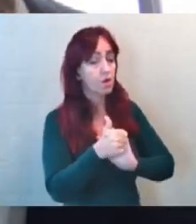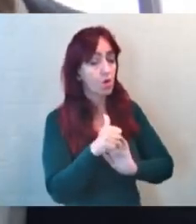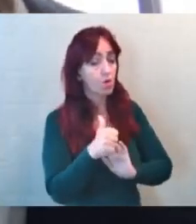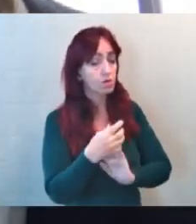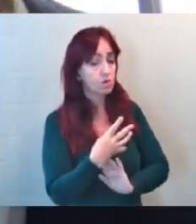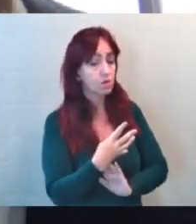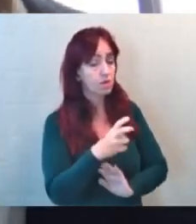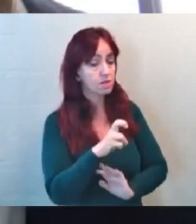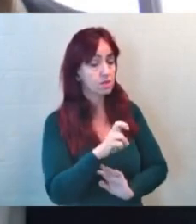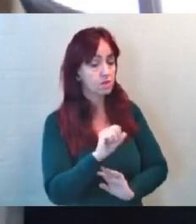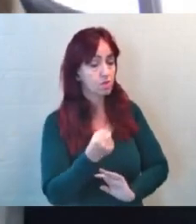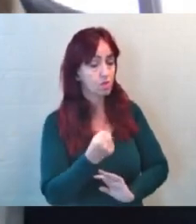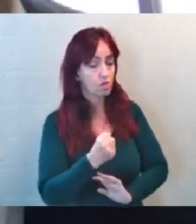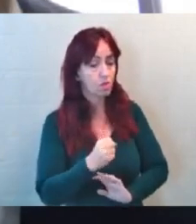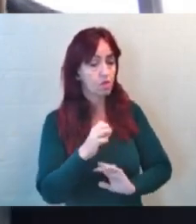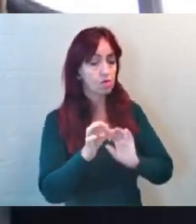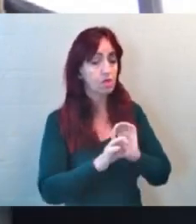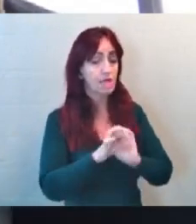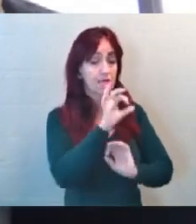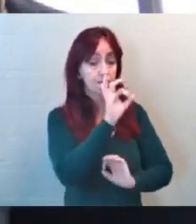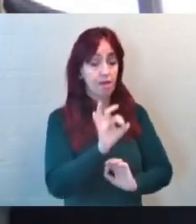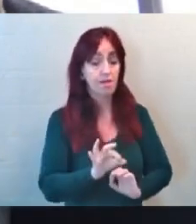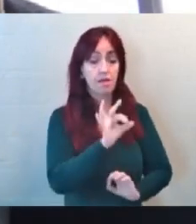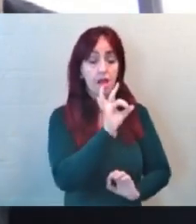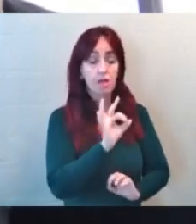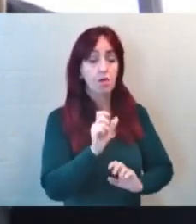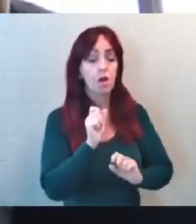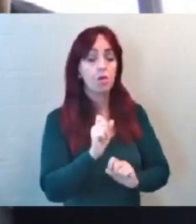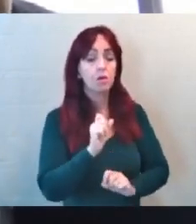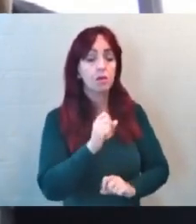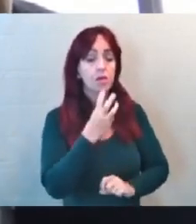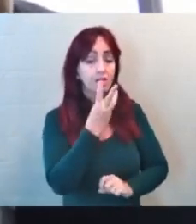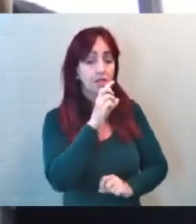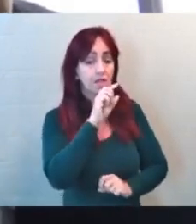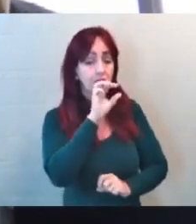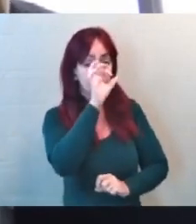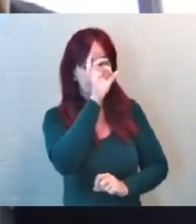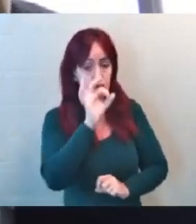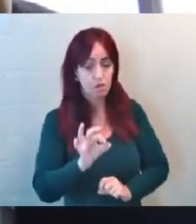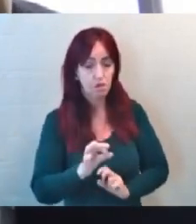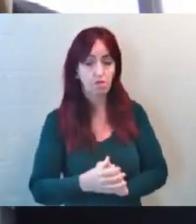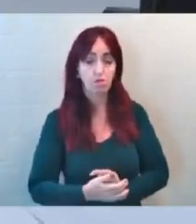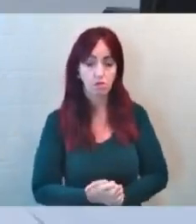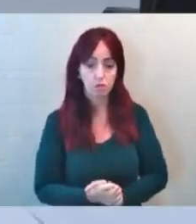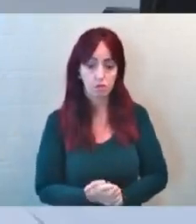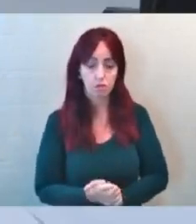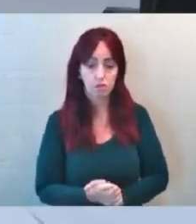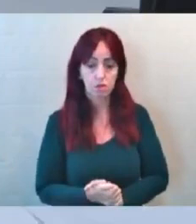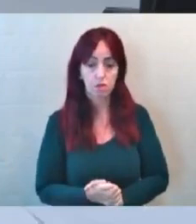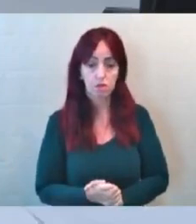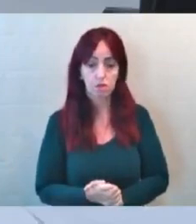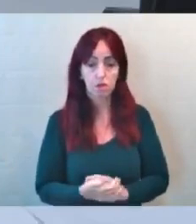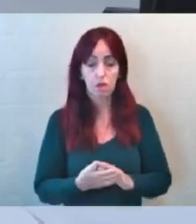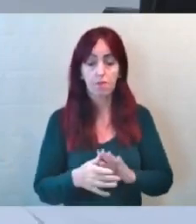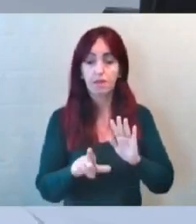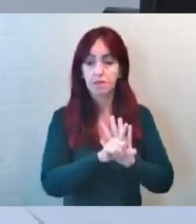11.458, esse percentual é de 3%. Mas essa lei é desse ano.